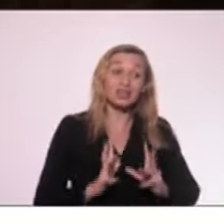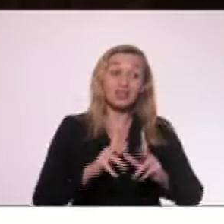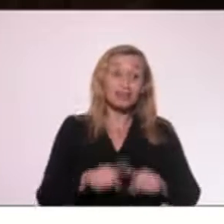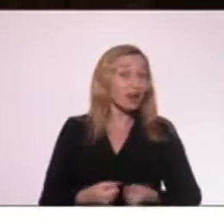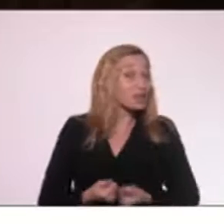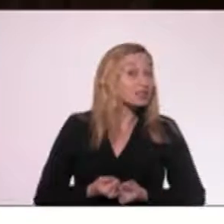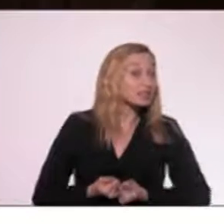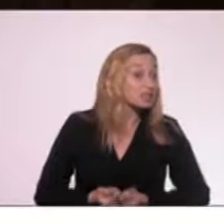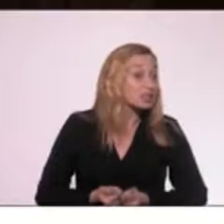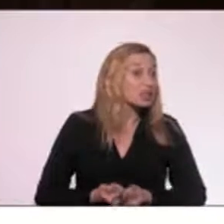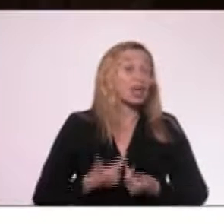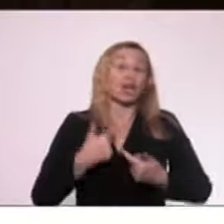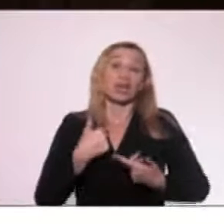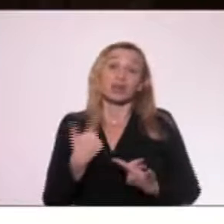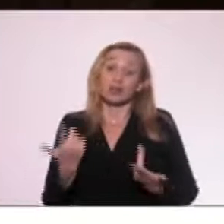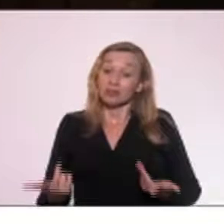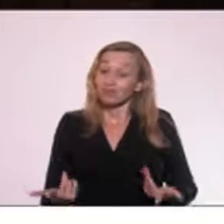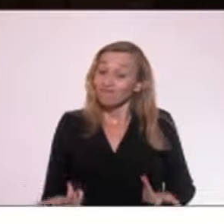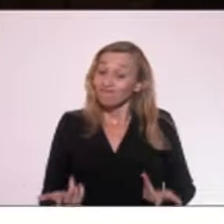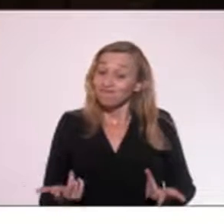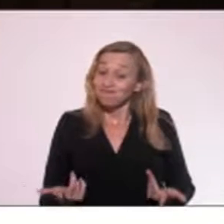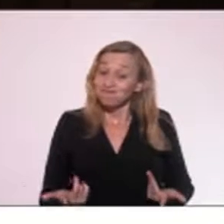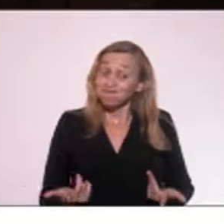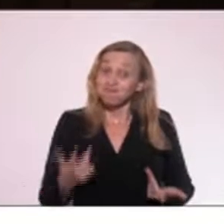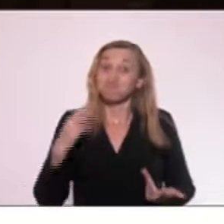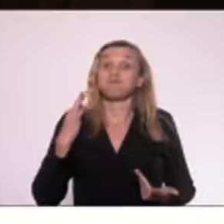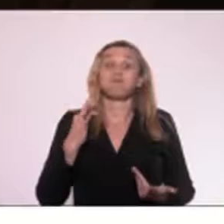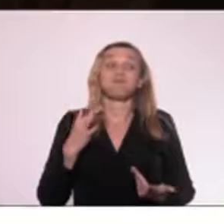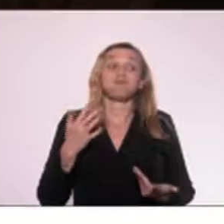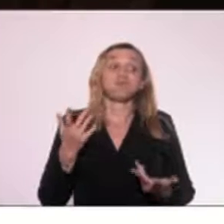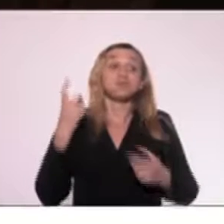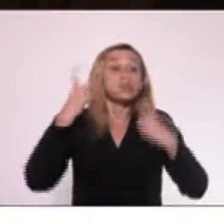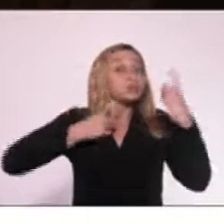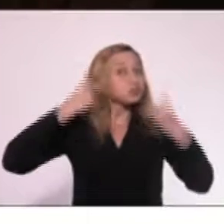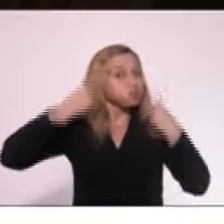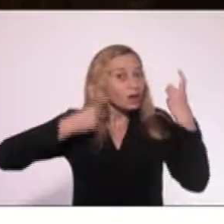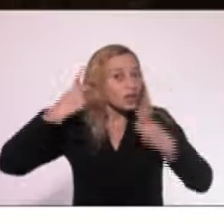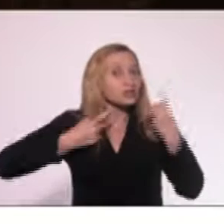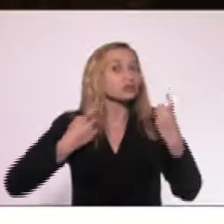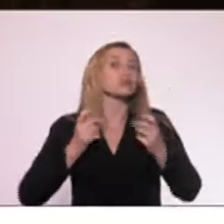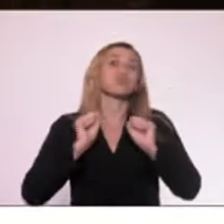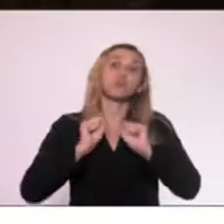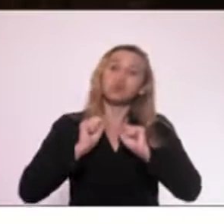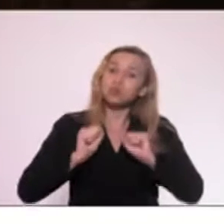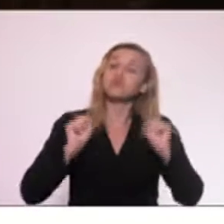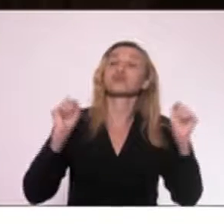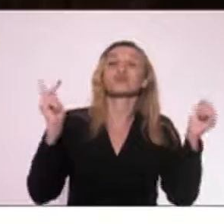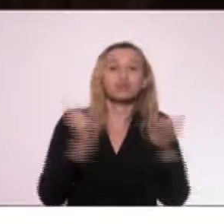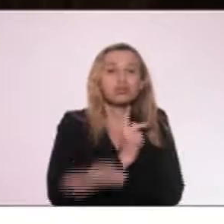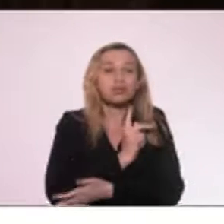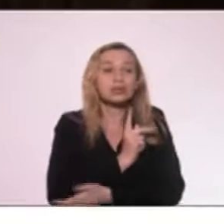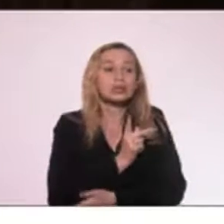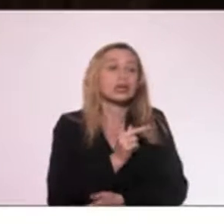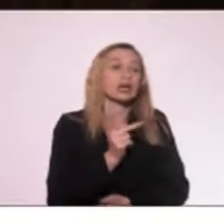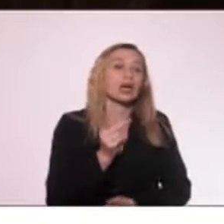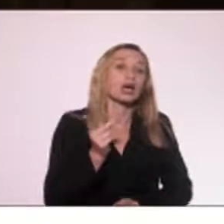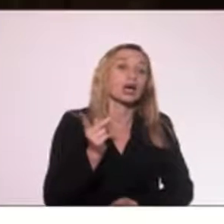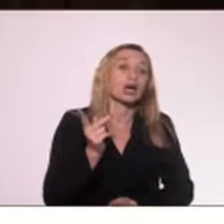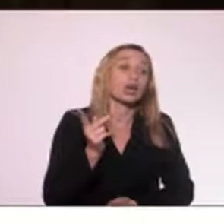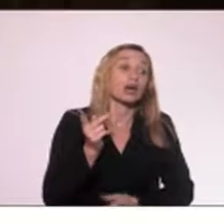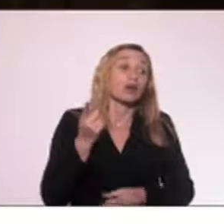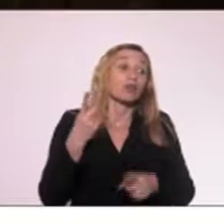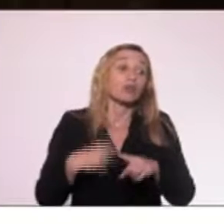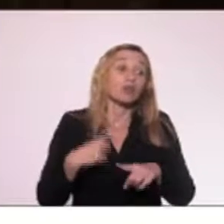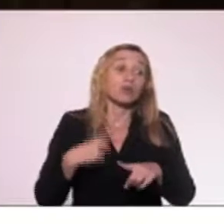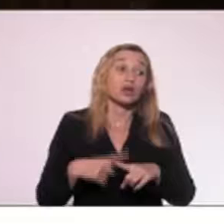eu estou exatamente muito temeroso com o que possa acontecer,